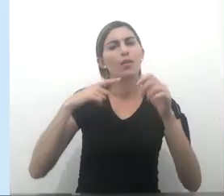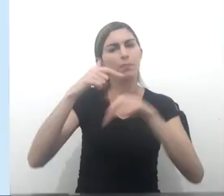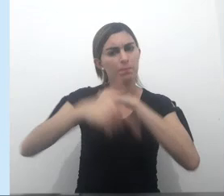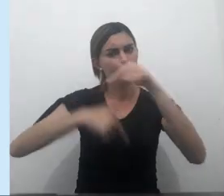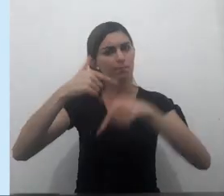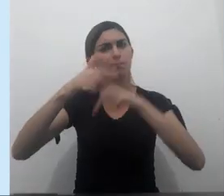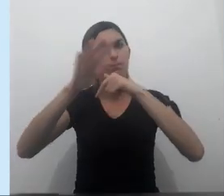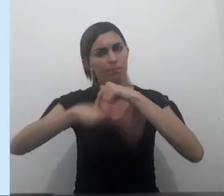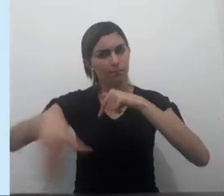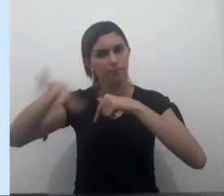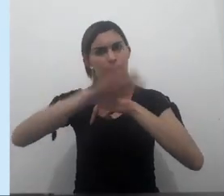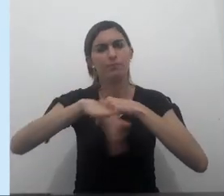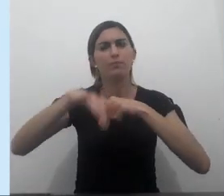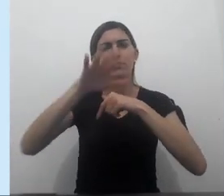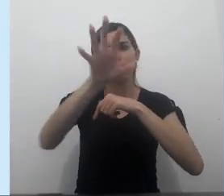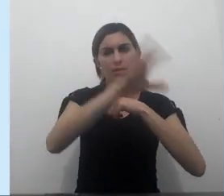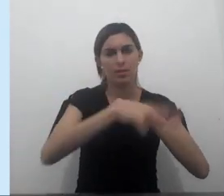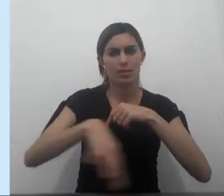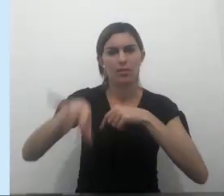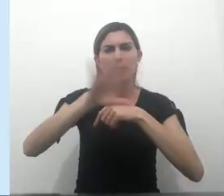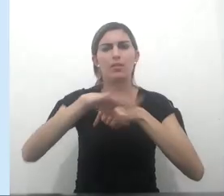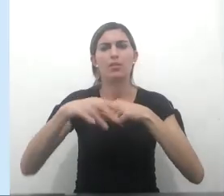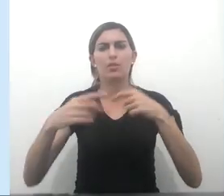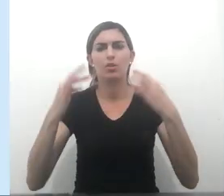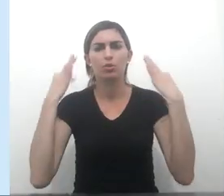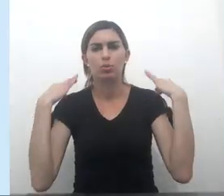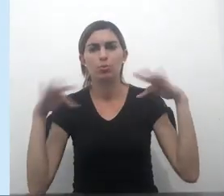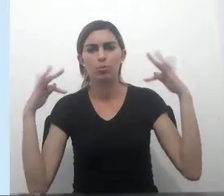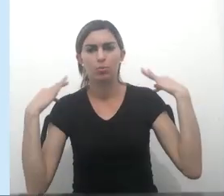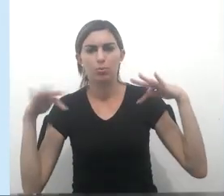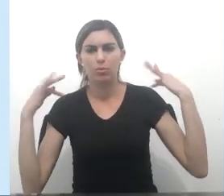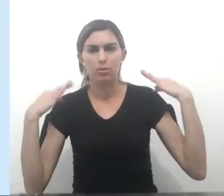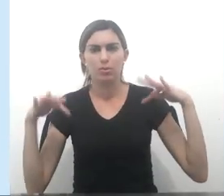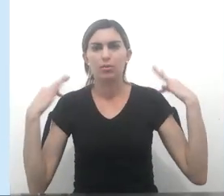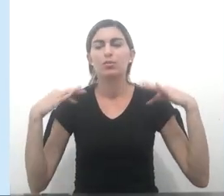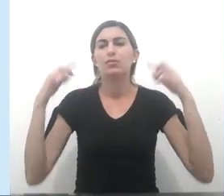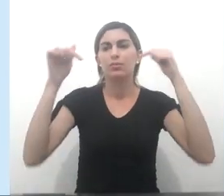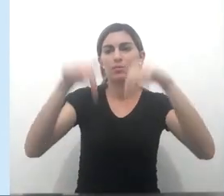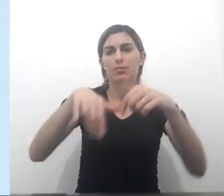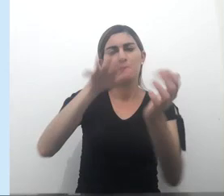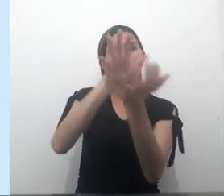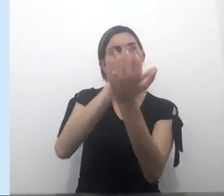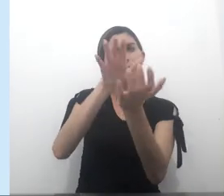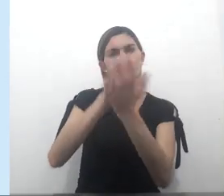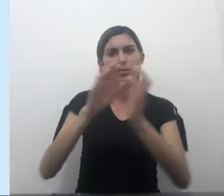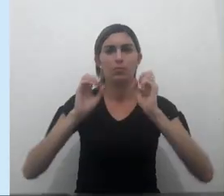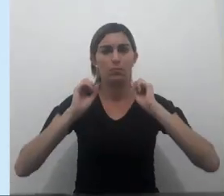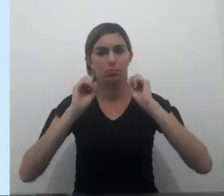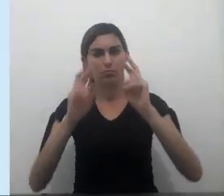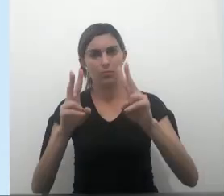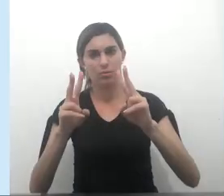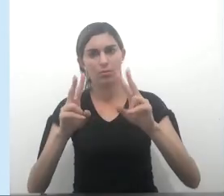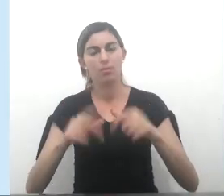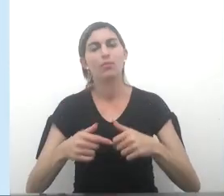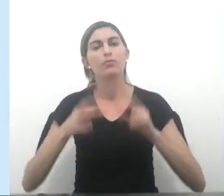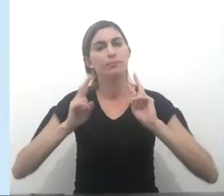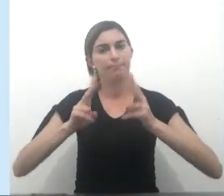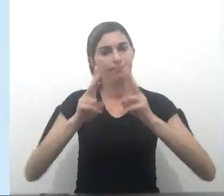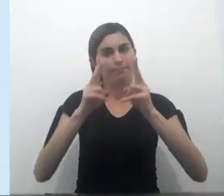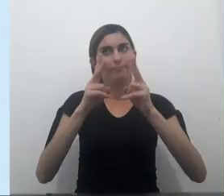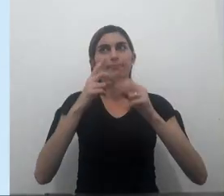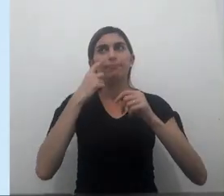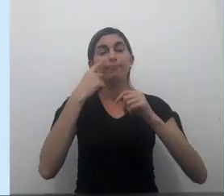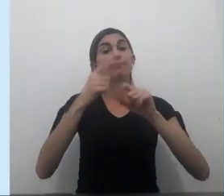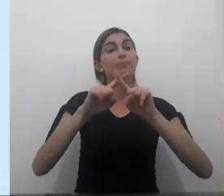uma atividade muito grande para as áreas, para a questão turística, né, aqui de Pernambuco. Ok, gente? Vamos